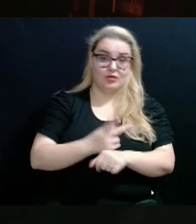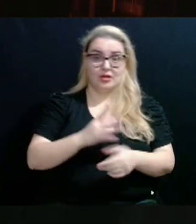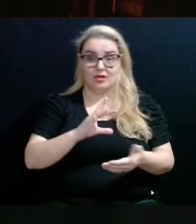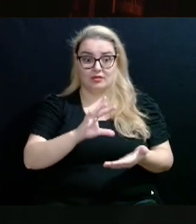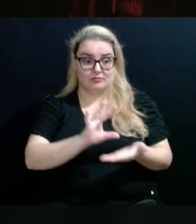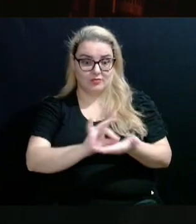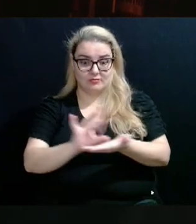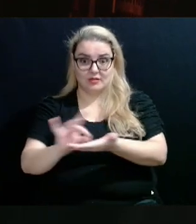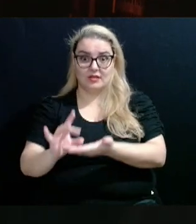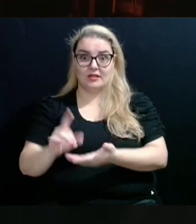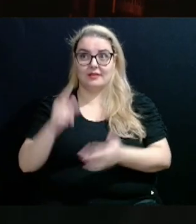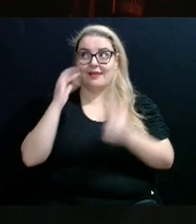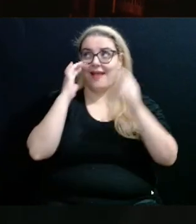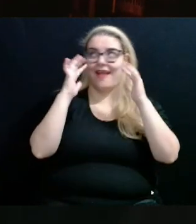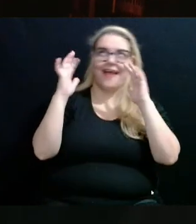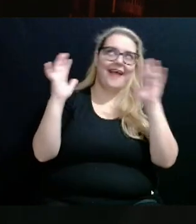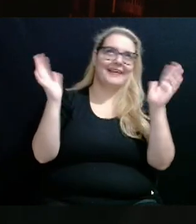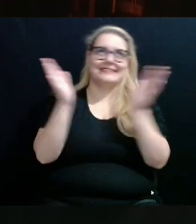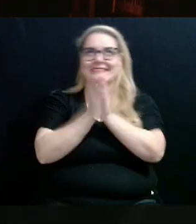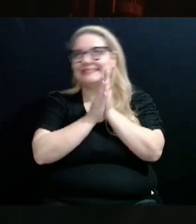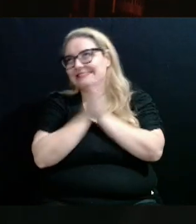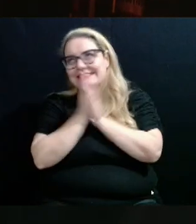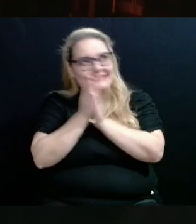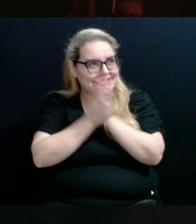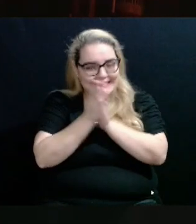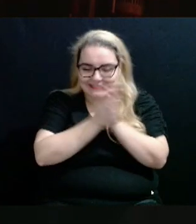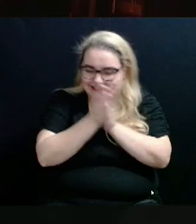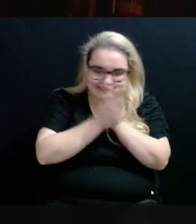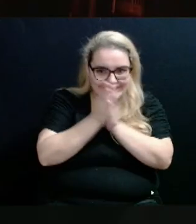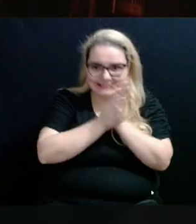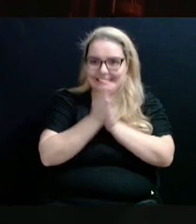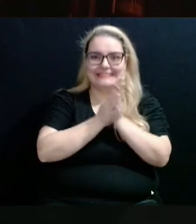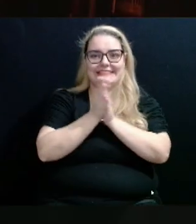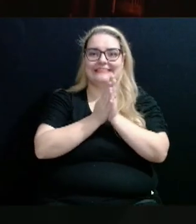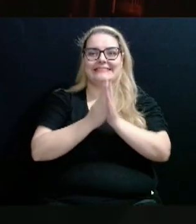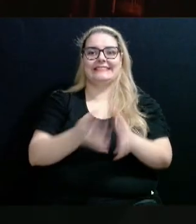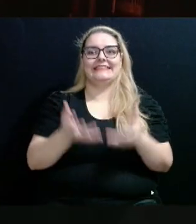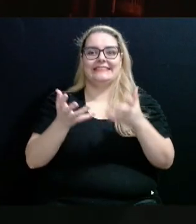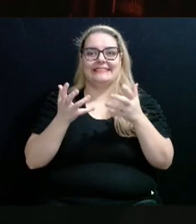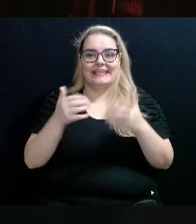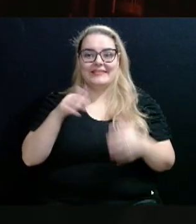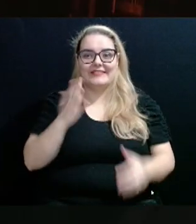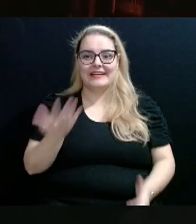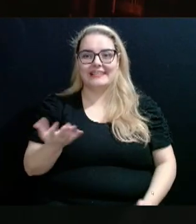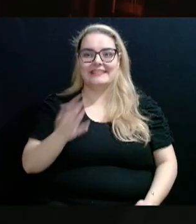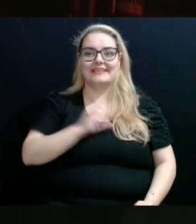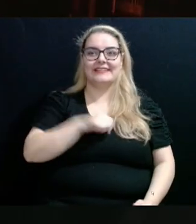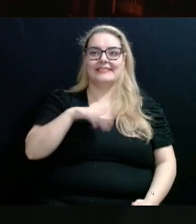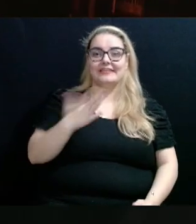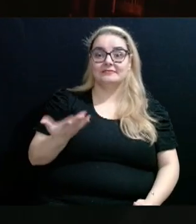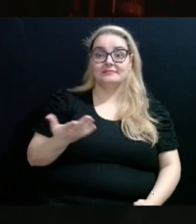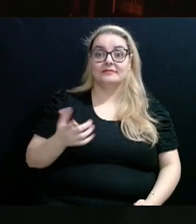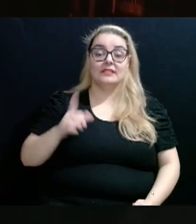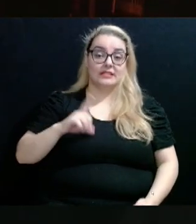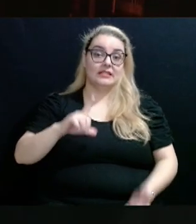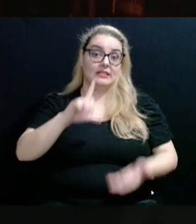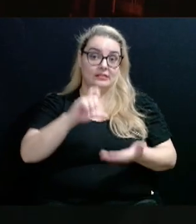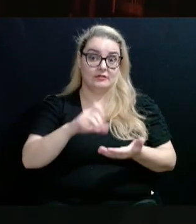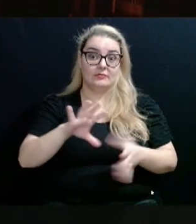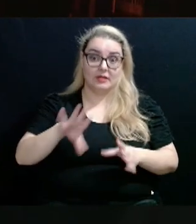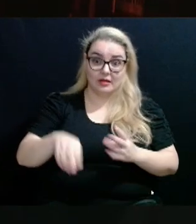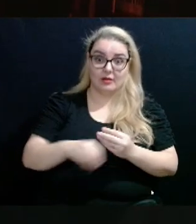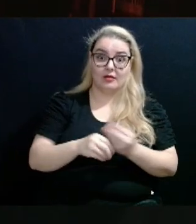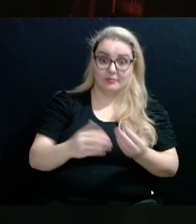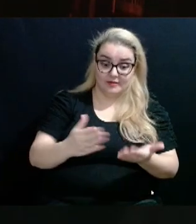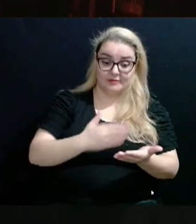tem aquela figurinha que mais quer, que mais gosta, e também tem a figurinha para completar o álbum. E a gente vai falar daqui a pouquinho sobre